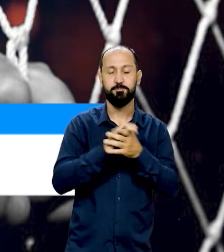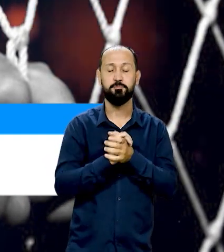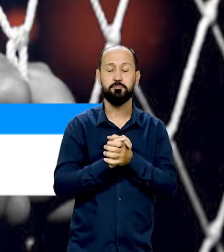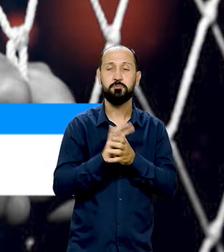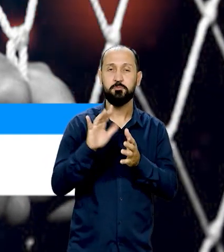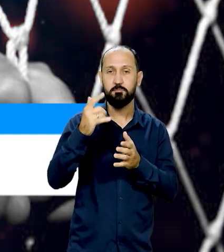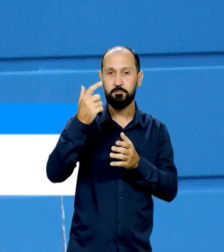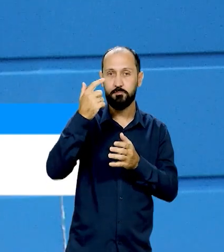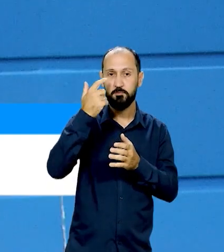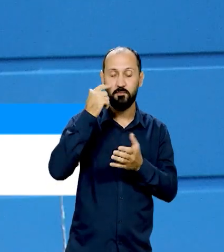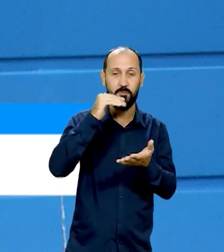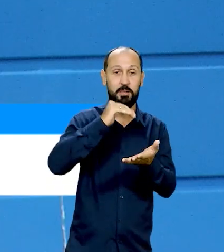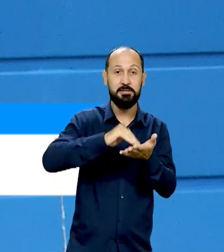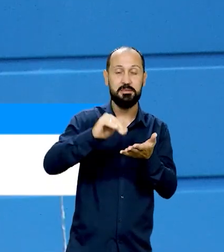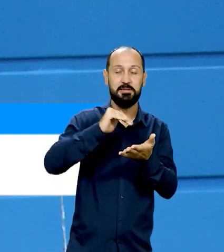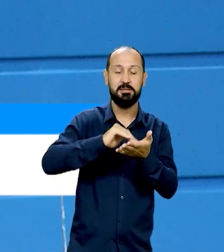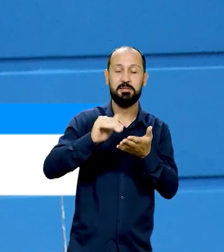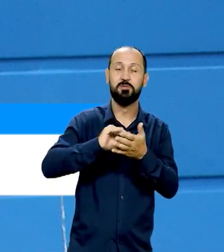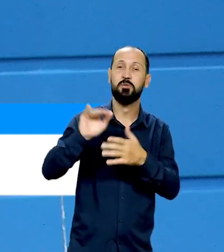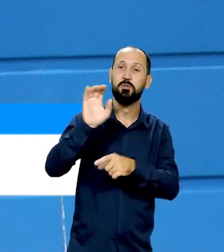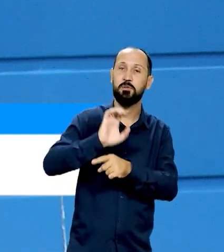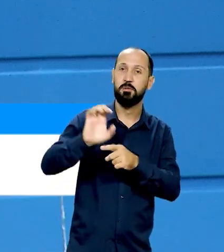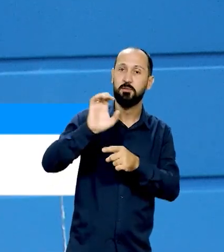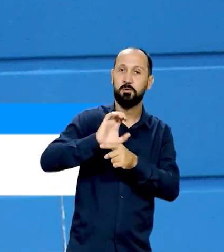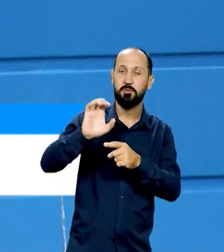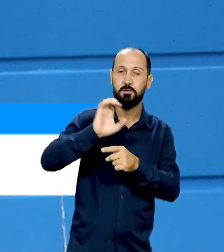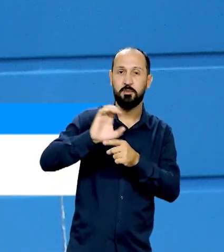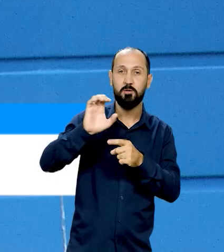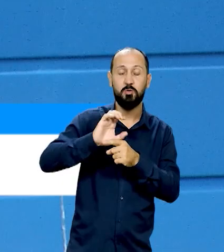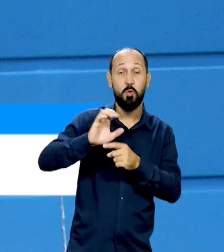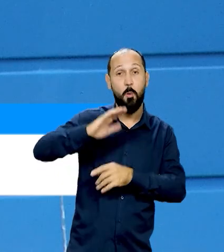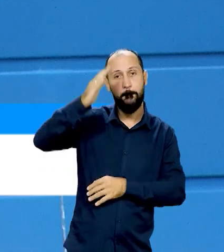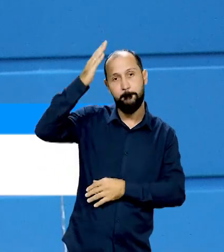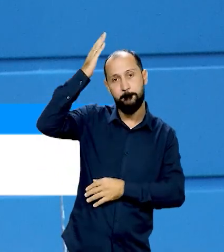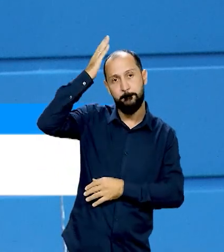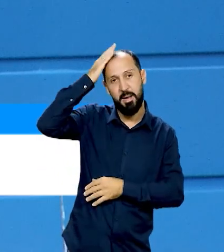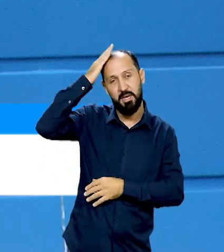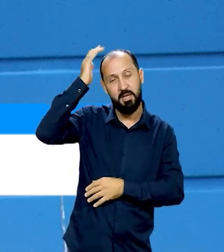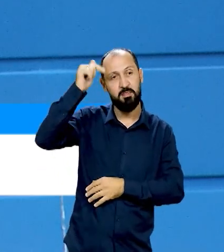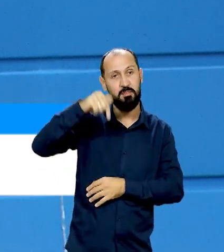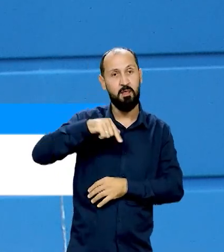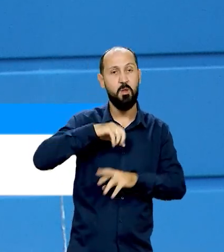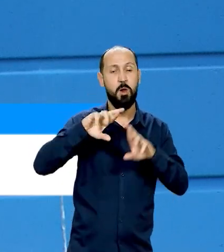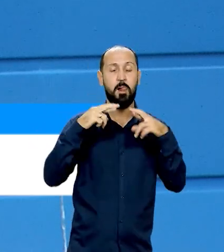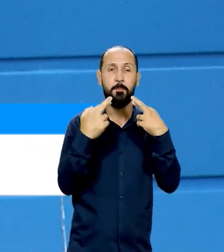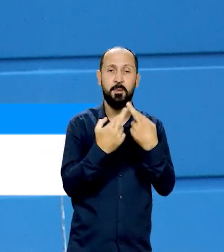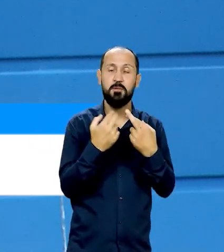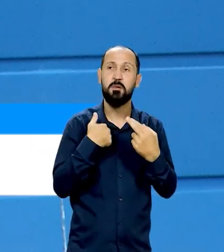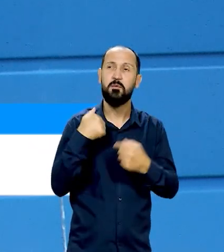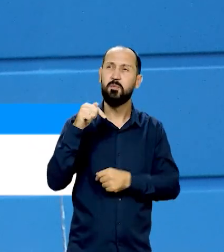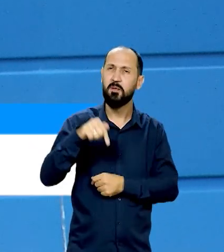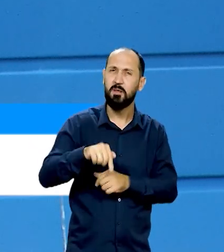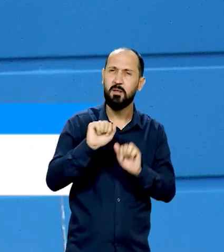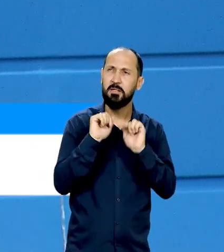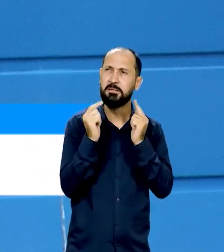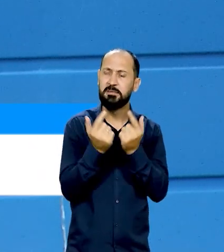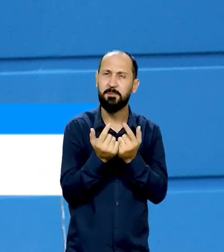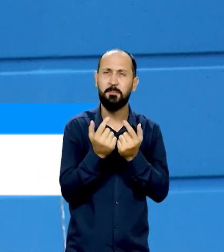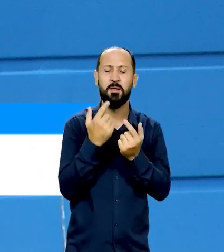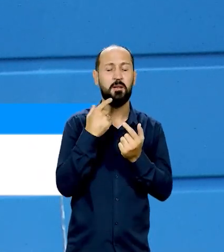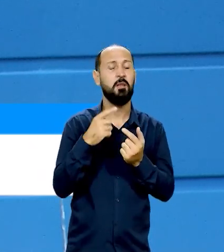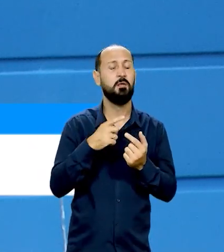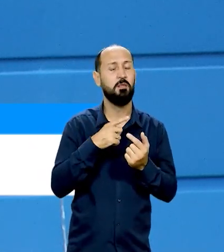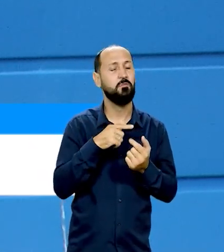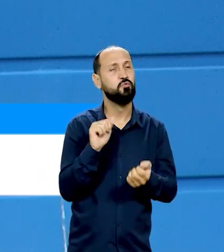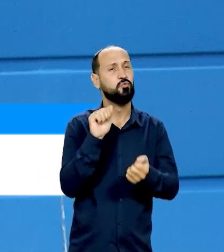drogas e o de armas. Nós recebemos uma secretária de Estado do Estado do Paraná, teve uma reunião, nós tivemos